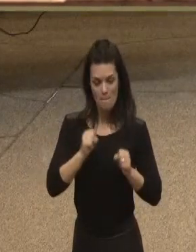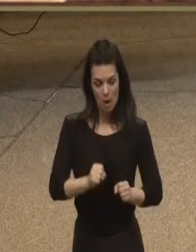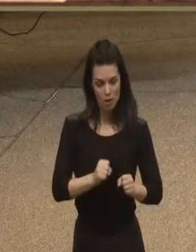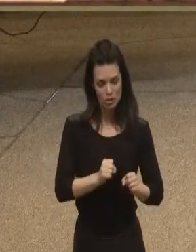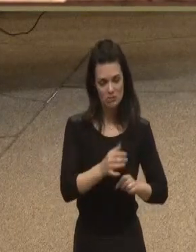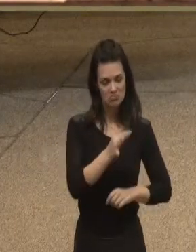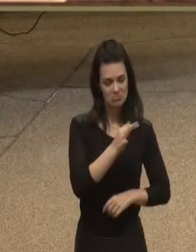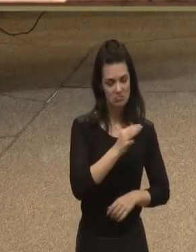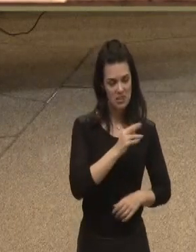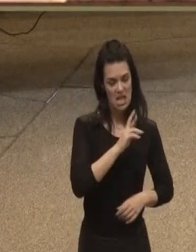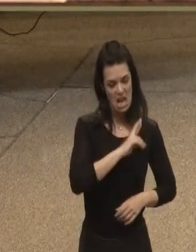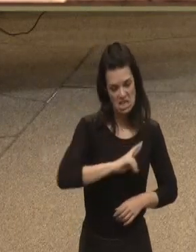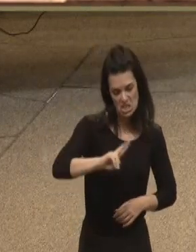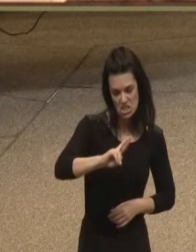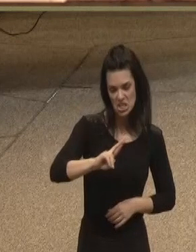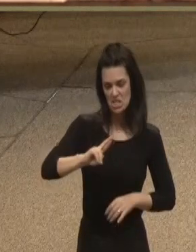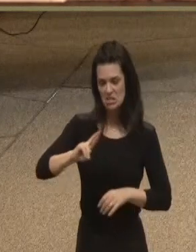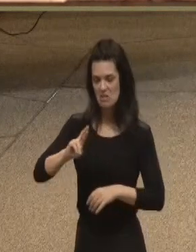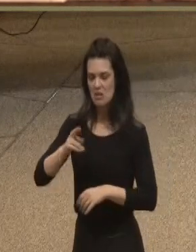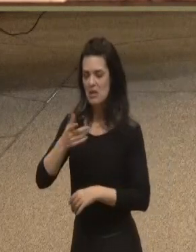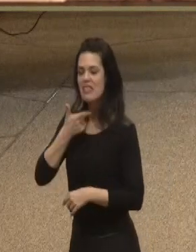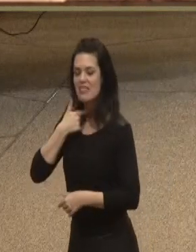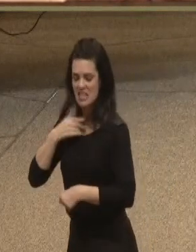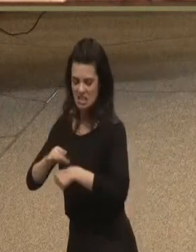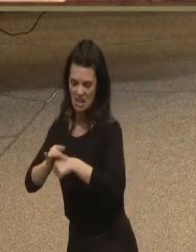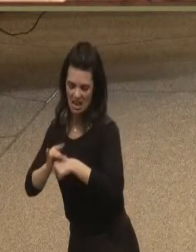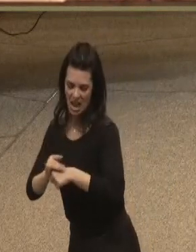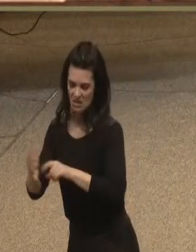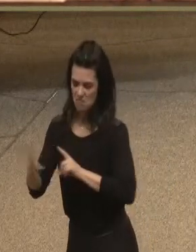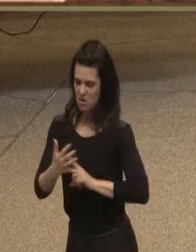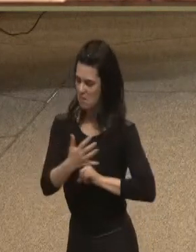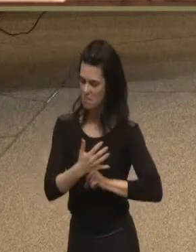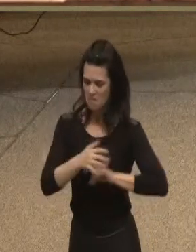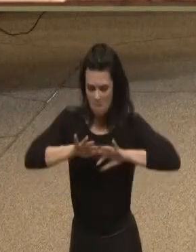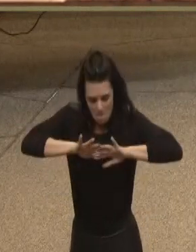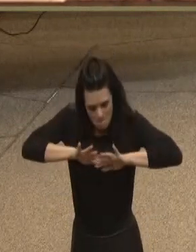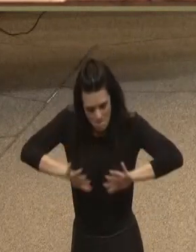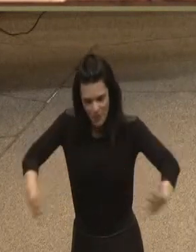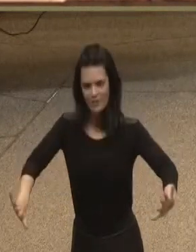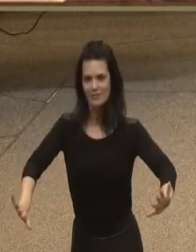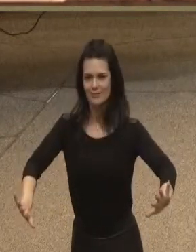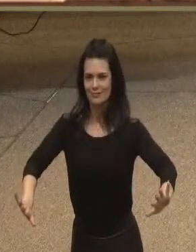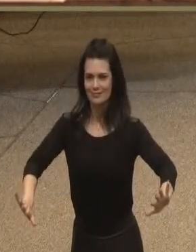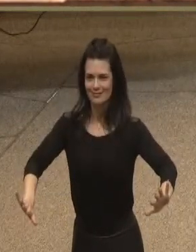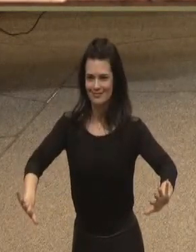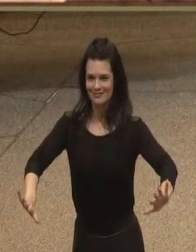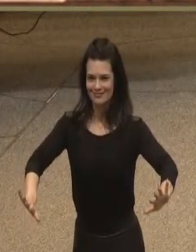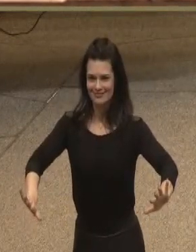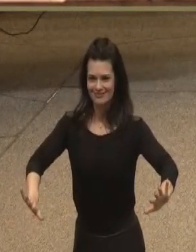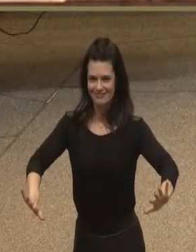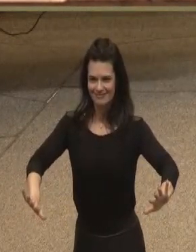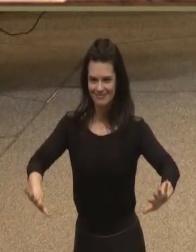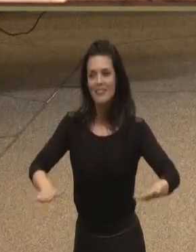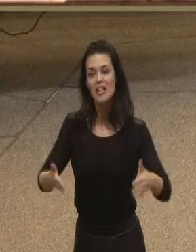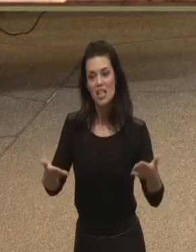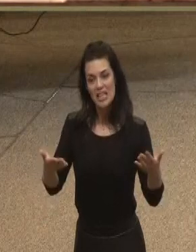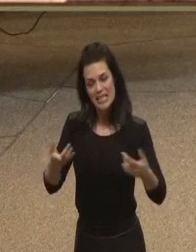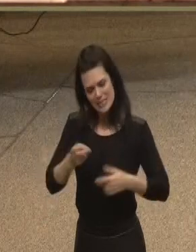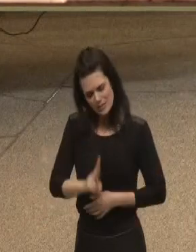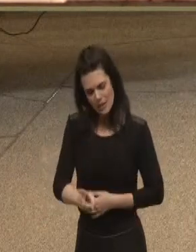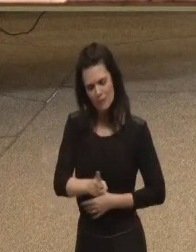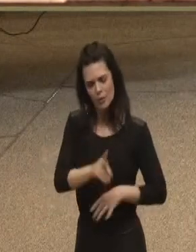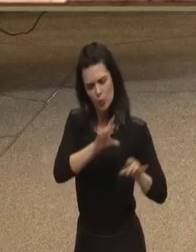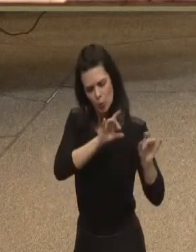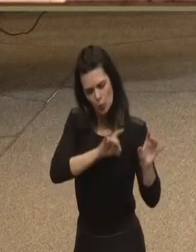da religiosidade e da carnalidade, para que possamos, dia após dia, em todo tempo, em todo